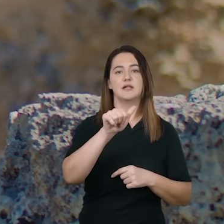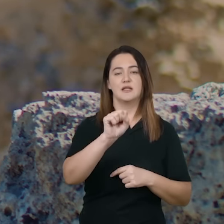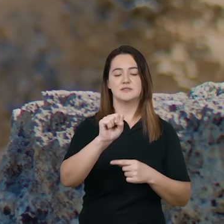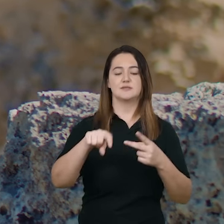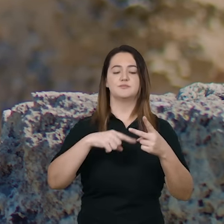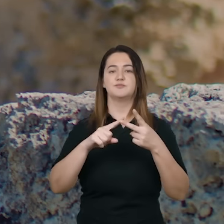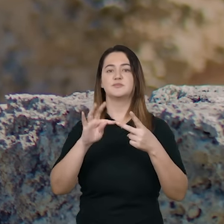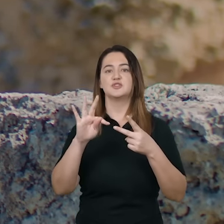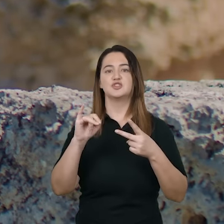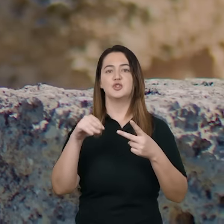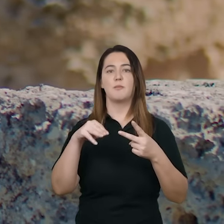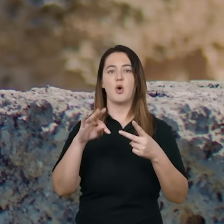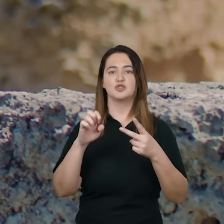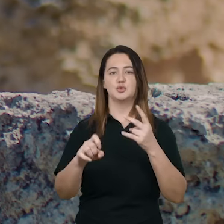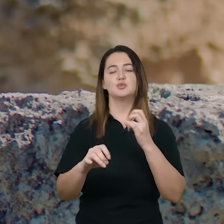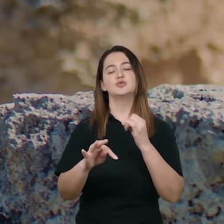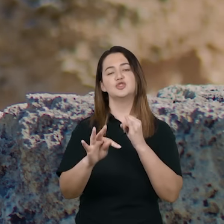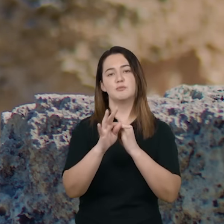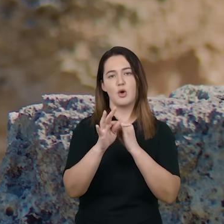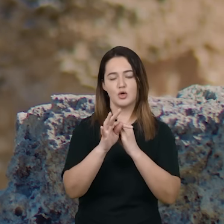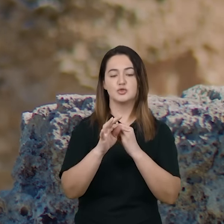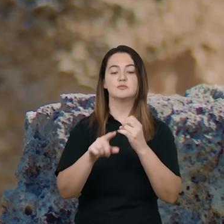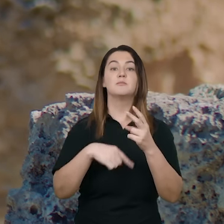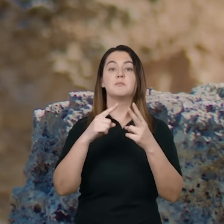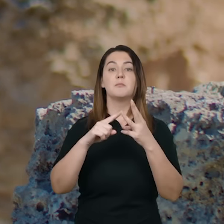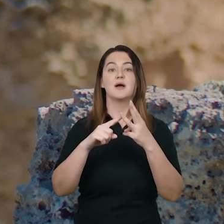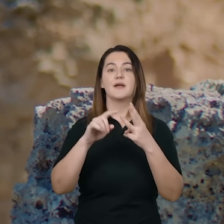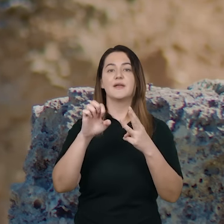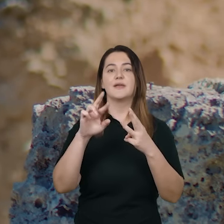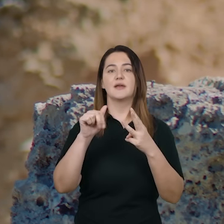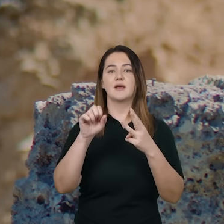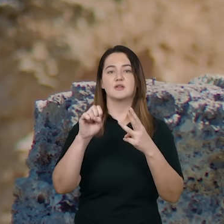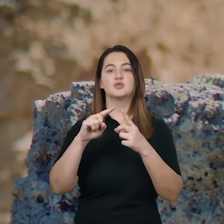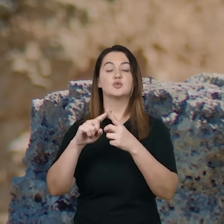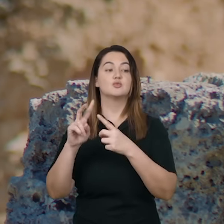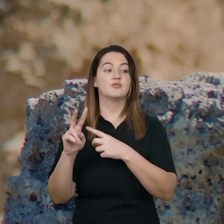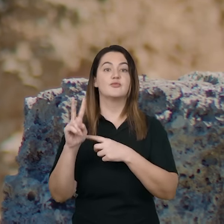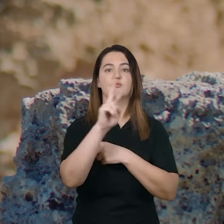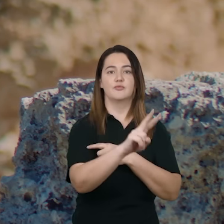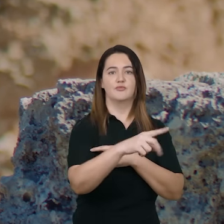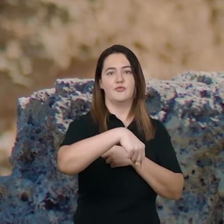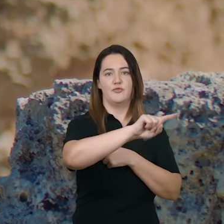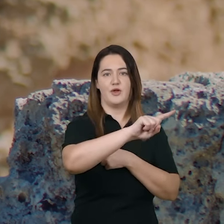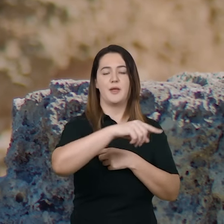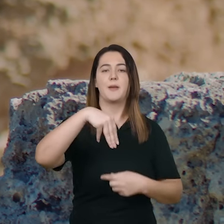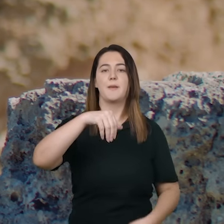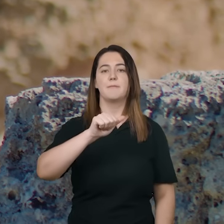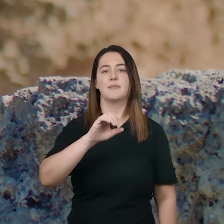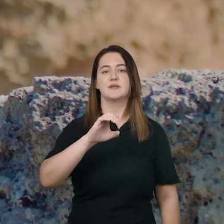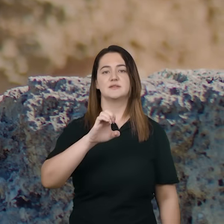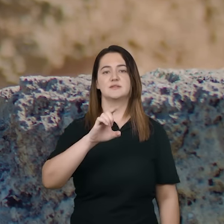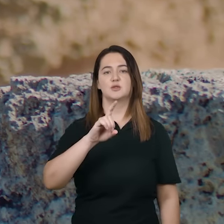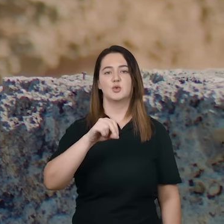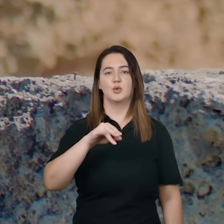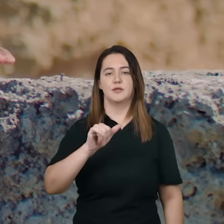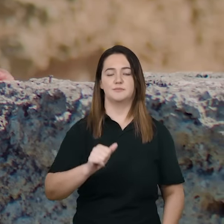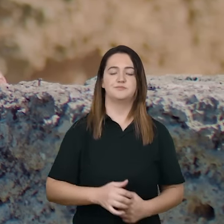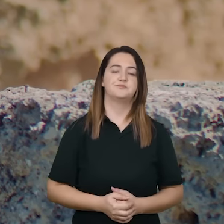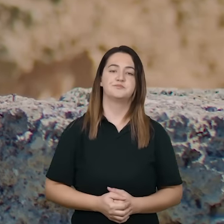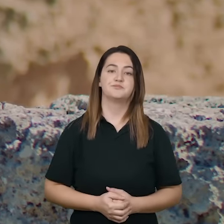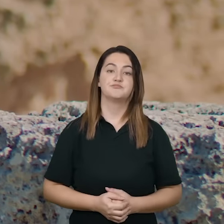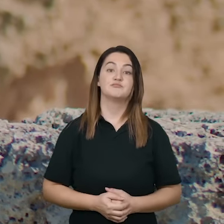que nós mencionamos, vão ser enviados por Paulo para a Macedônia. Só que aí, para continuar a nossa